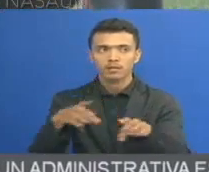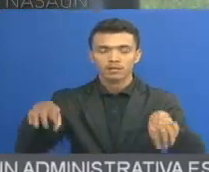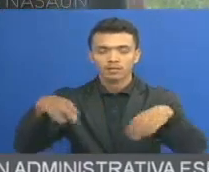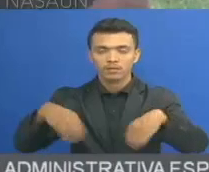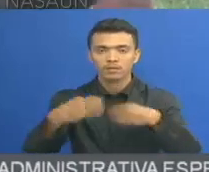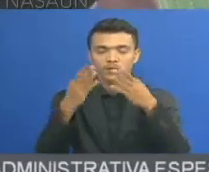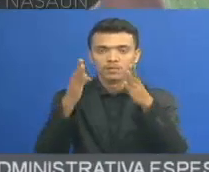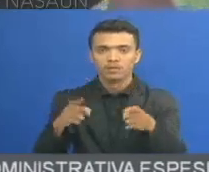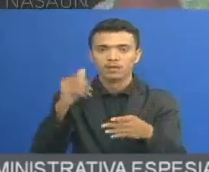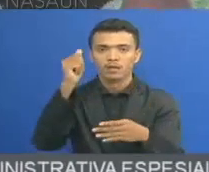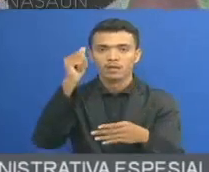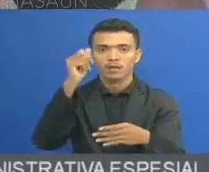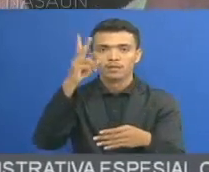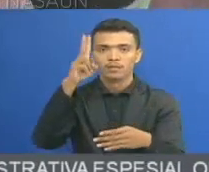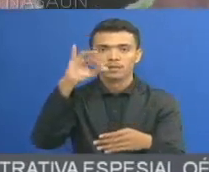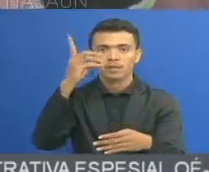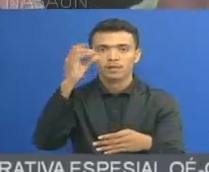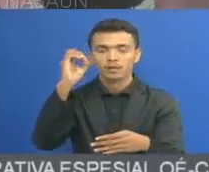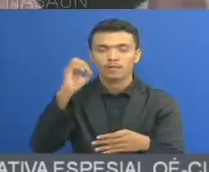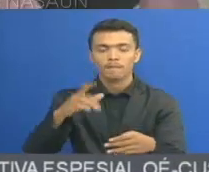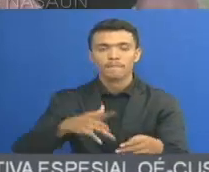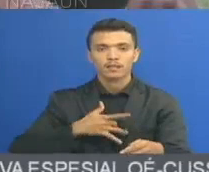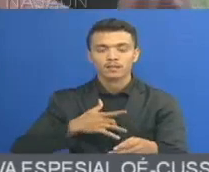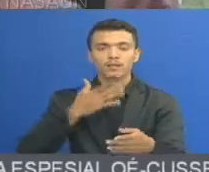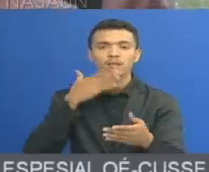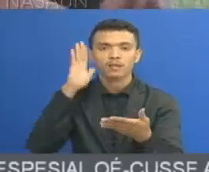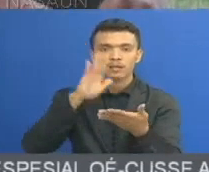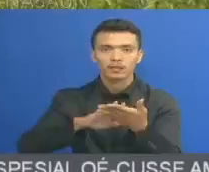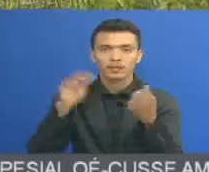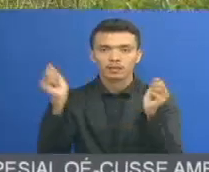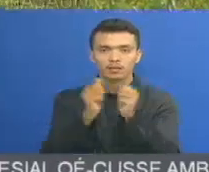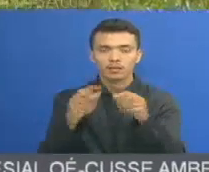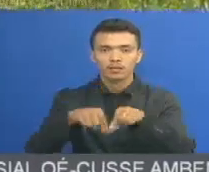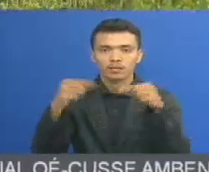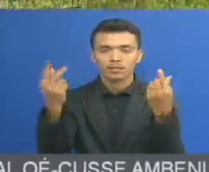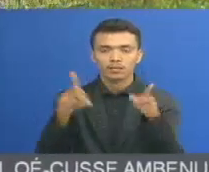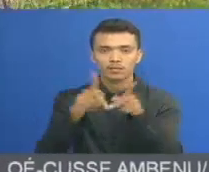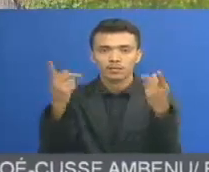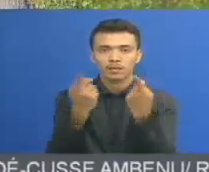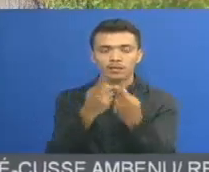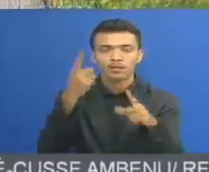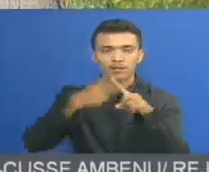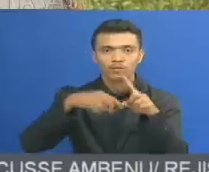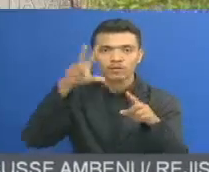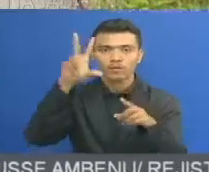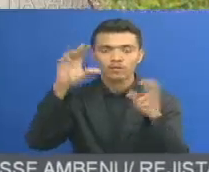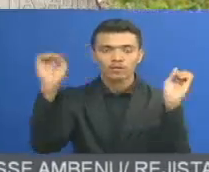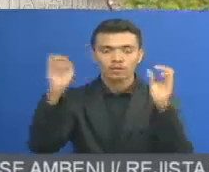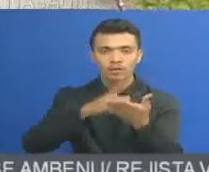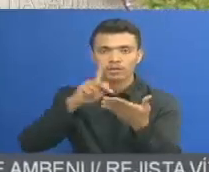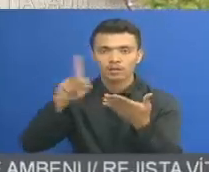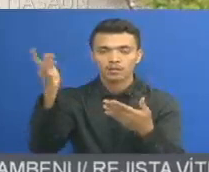Trabalhador Abílio André Lopes Ateten, nesente la mantra Valtebes, o empresa de fulantolona, la halo pagamento salário no prejudica